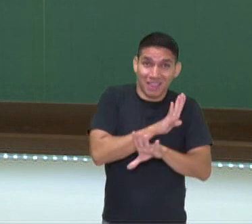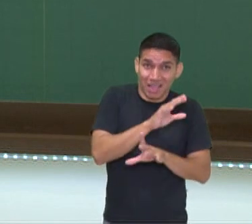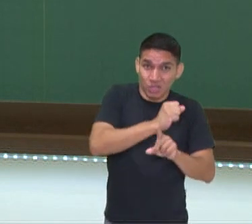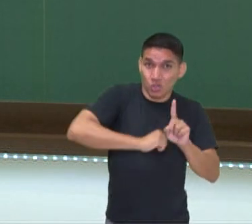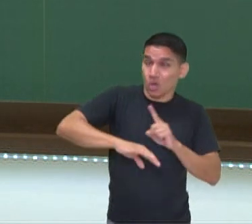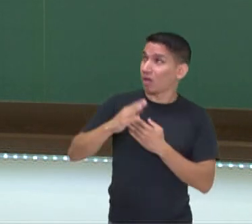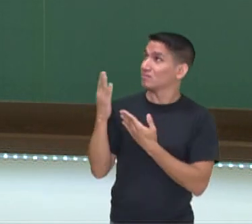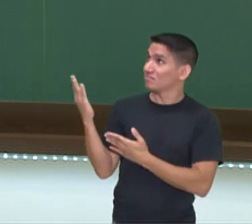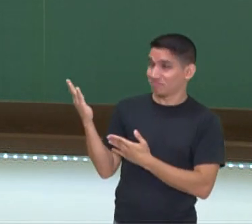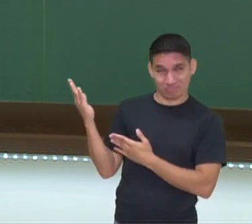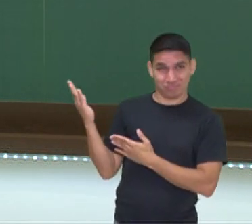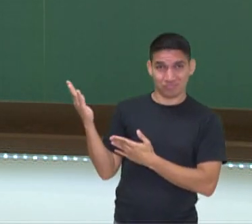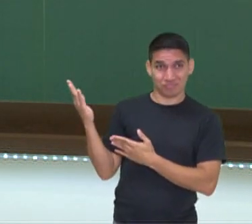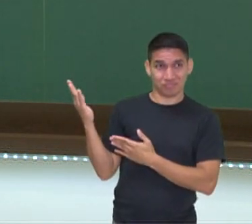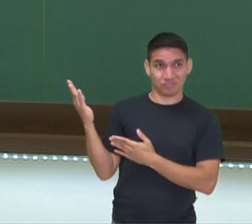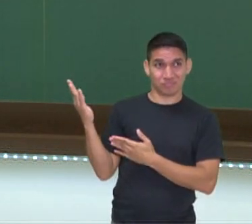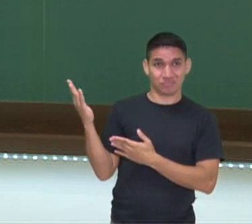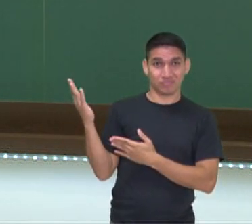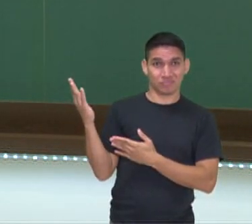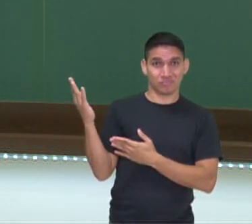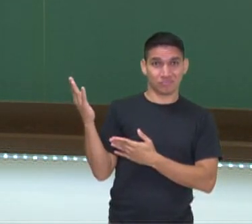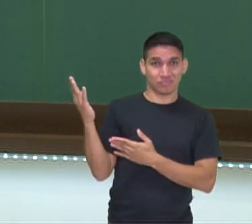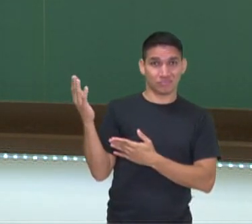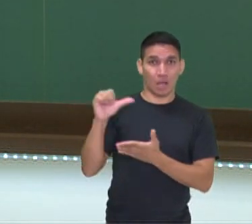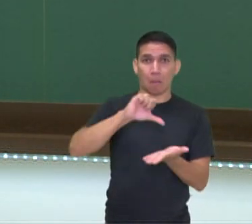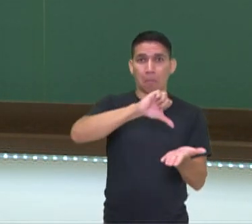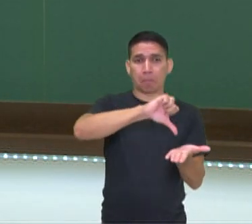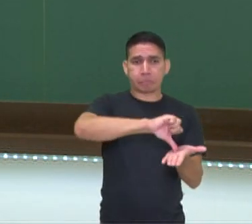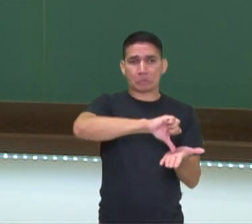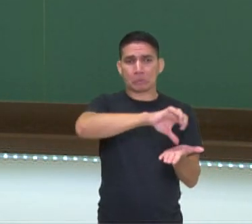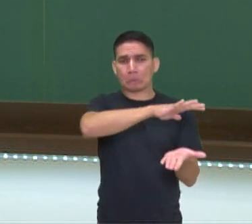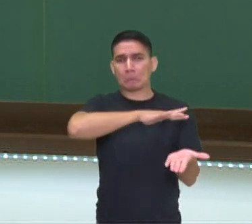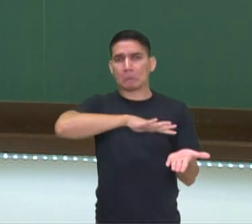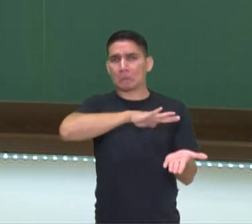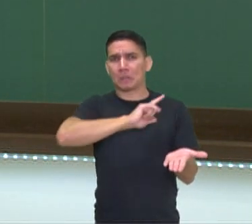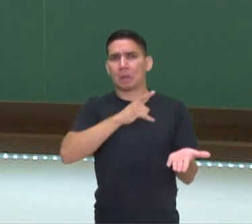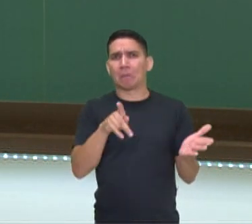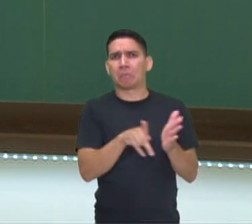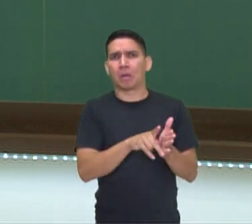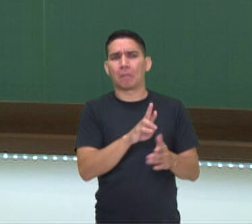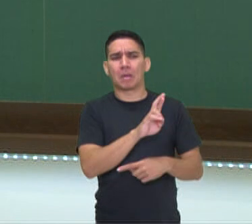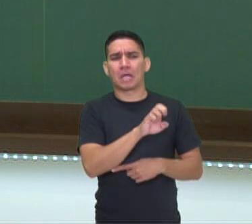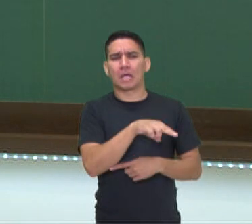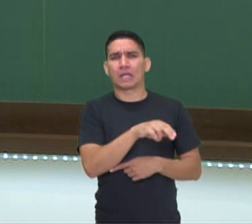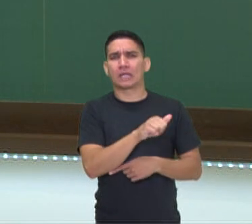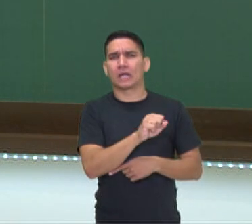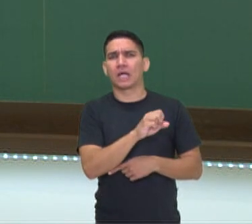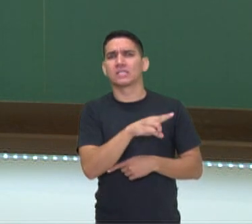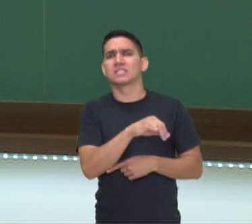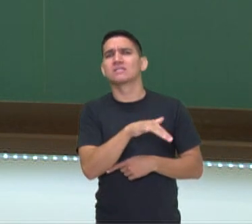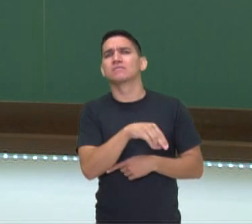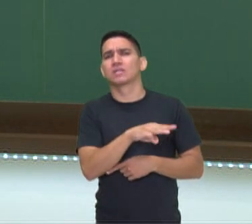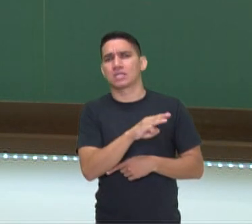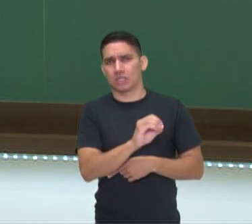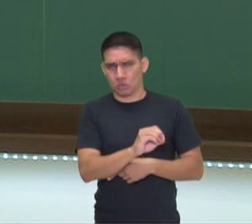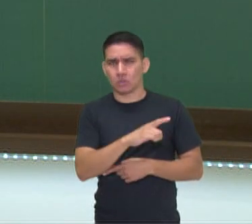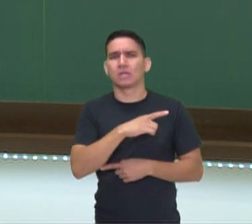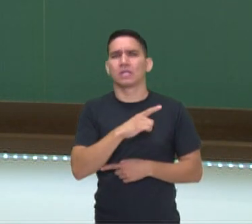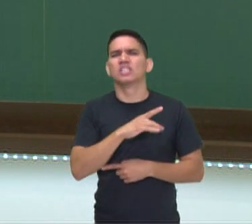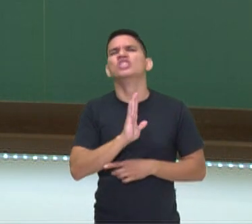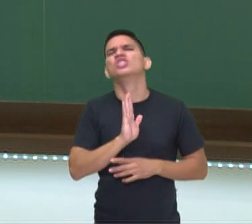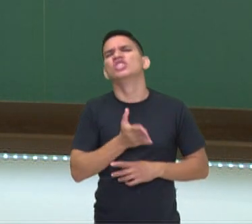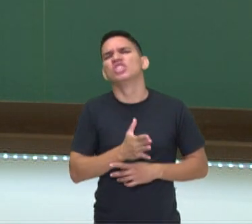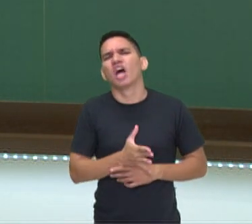sociedade antropocêntrica, lá do Renascimento, do Baixo Renascimento, né, que a gente chama de Alta Renascença, mas que já tem a